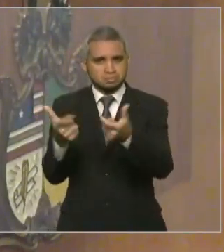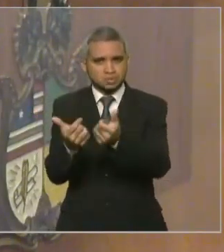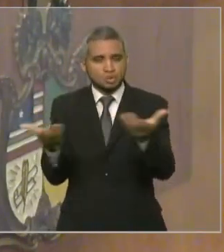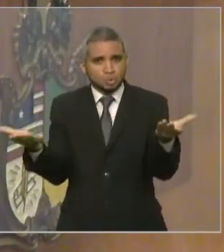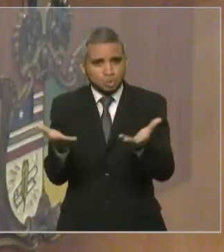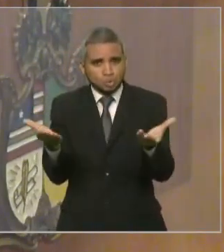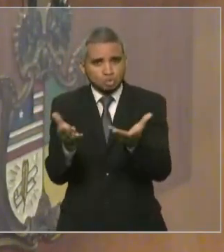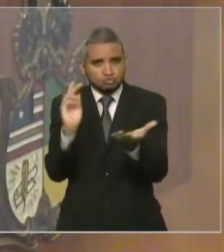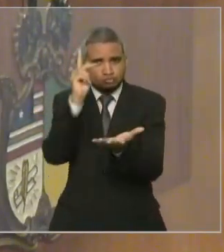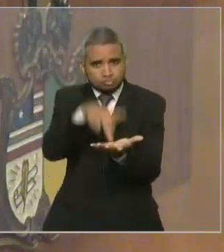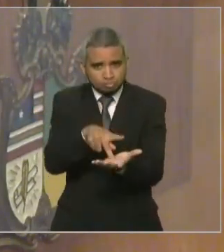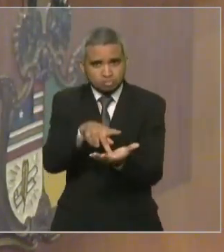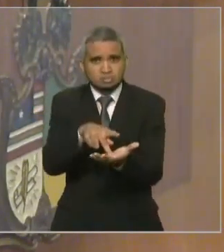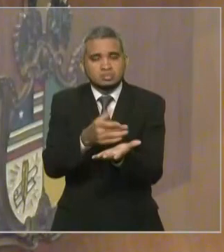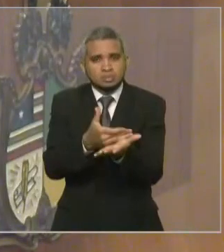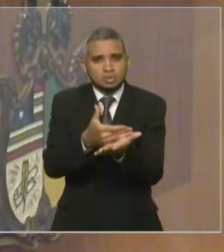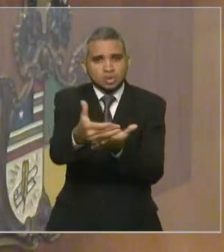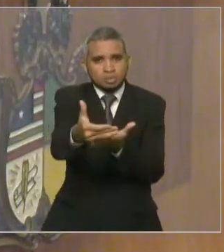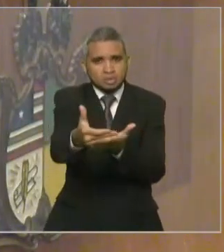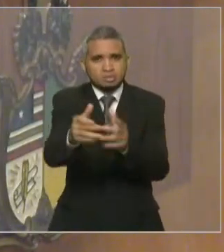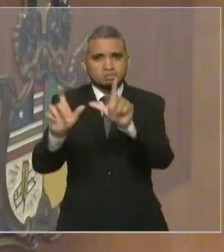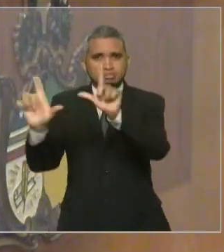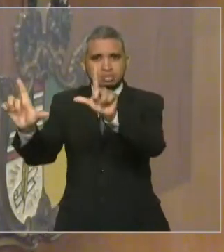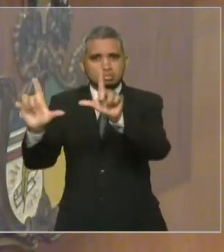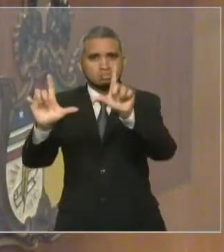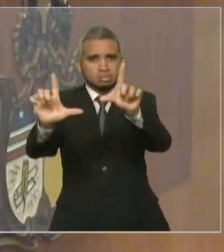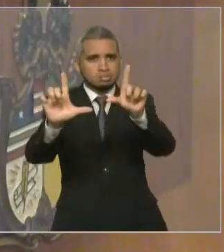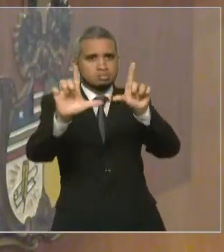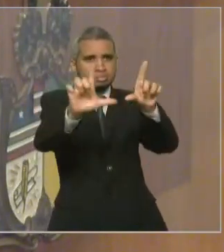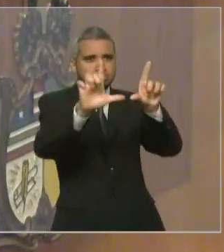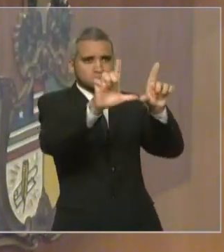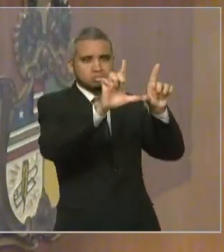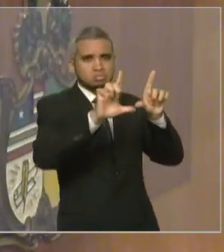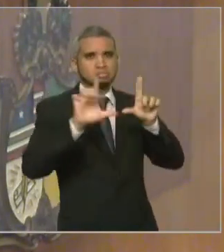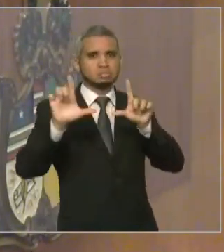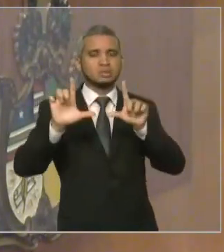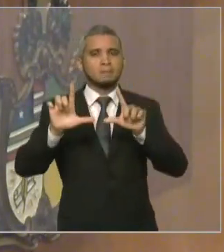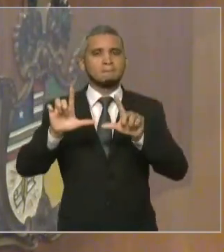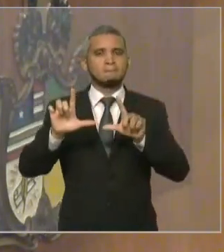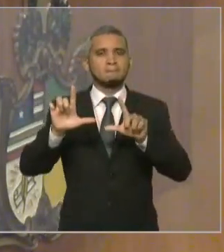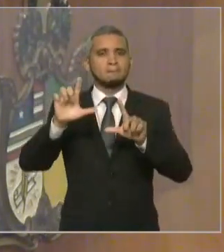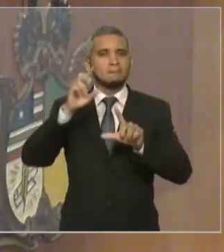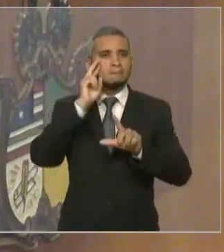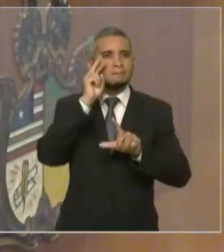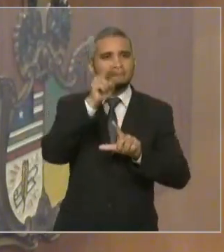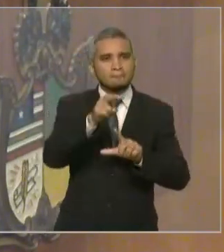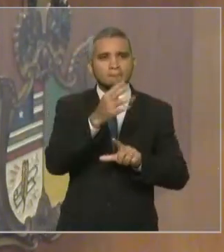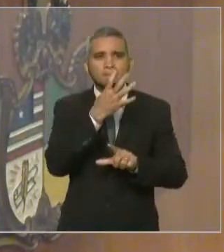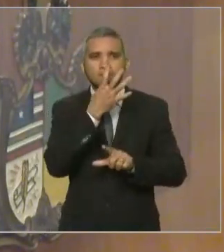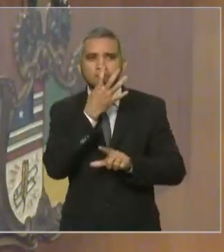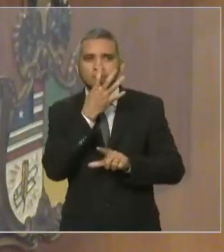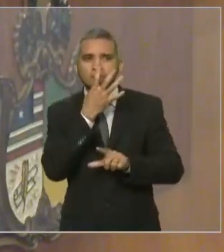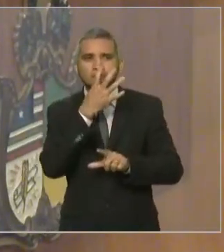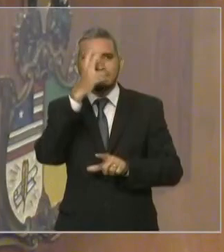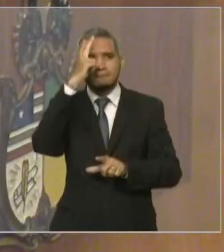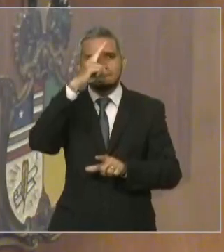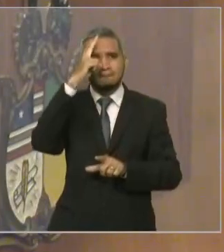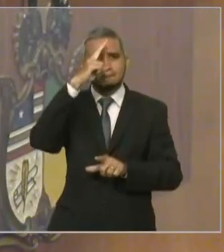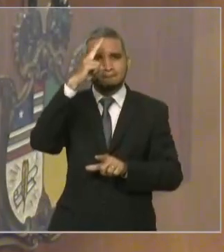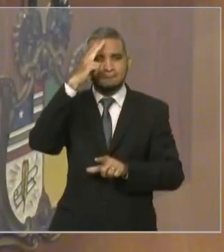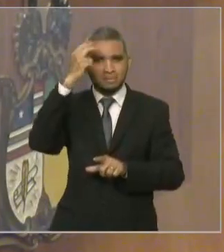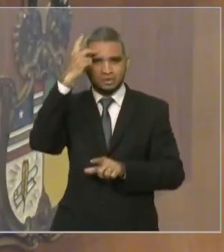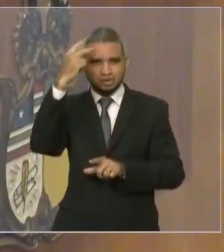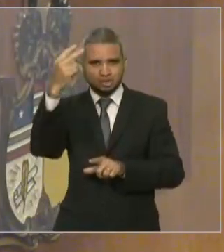materializa a partir da proposta que Vossa Excelência apresentou e que o plenário da